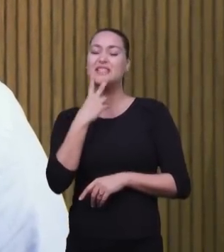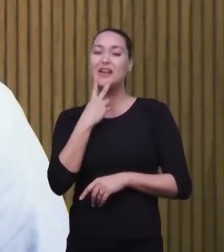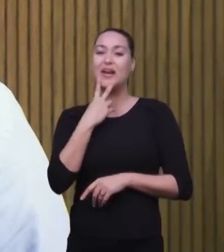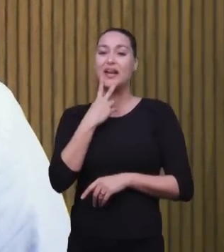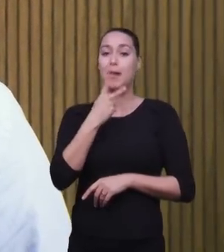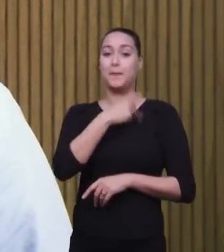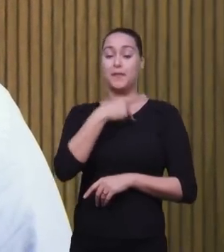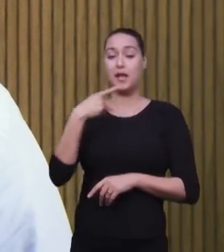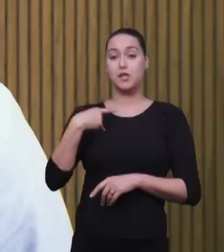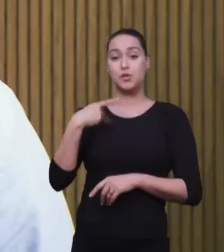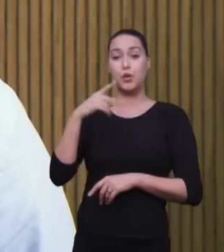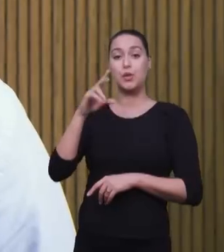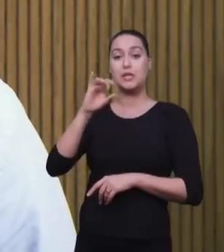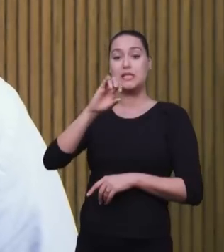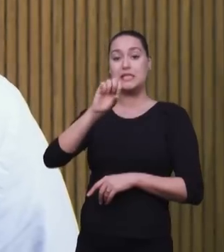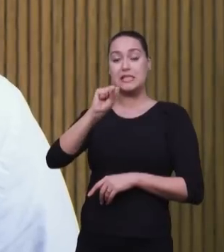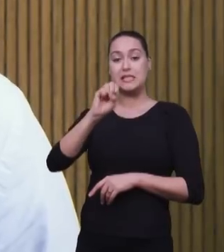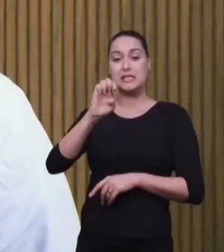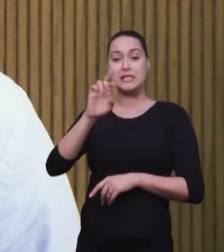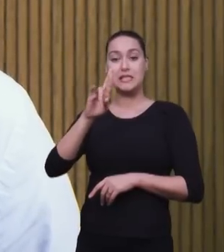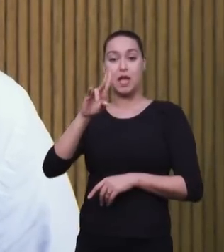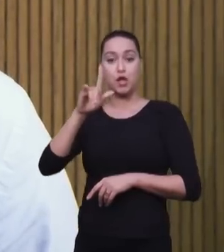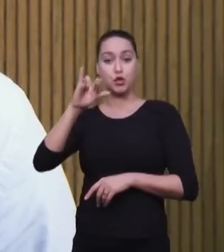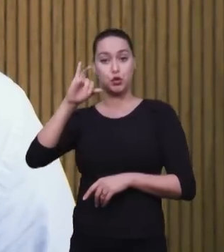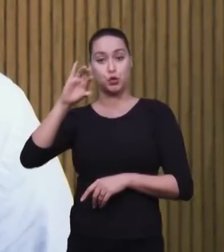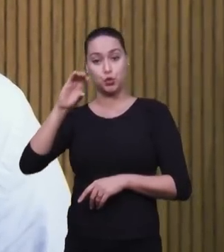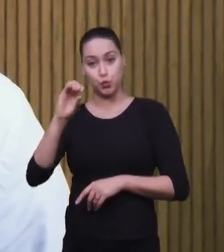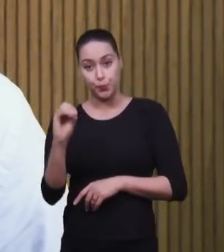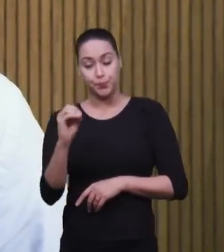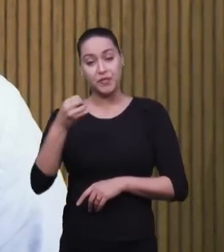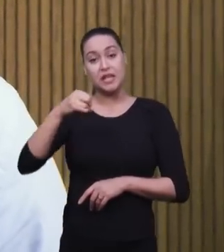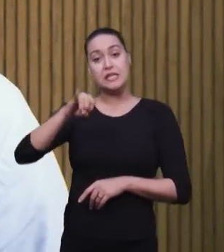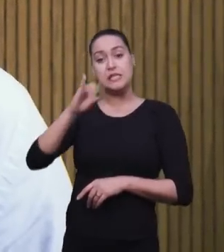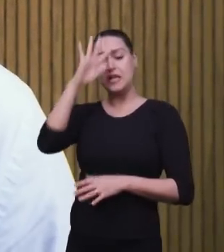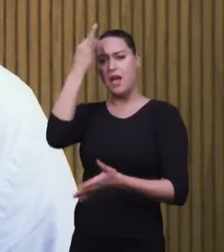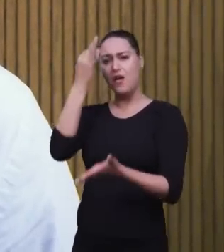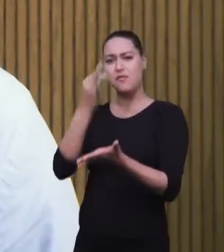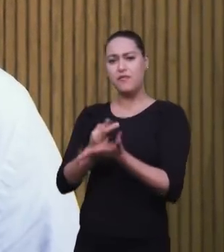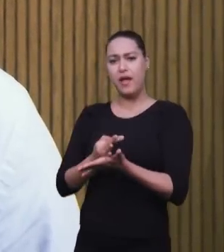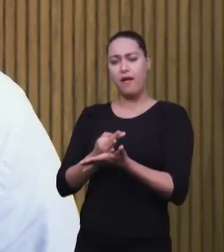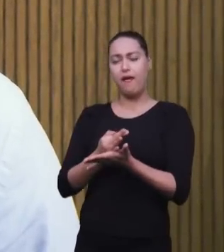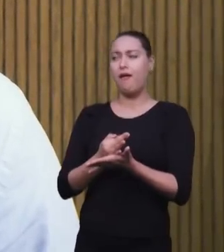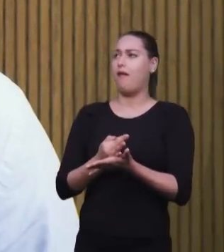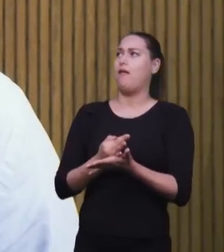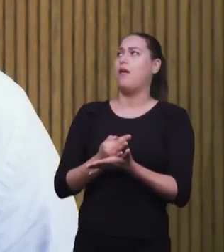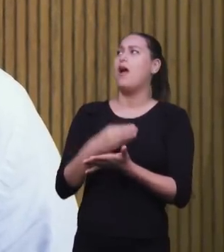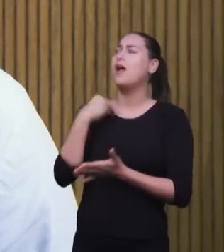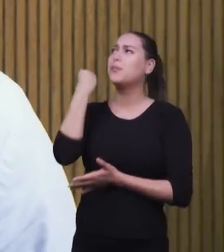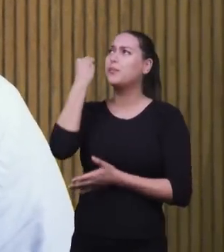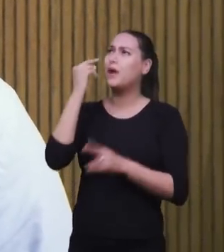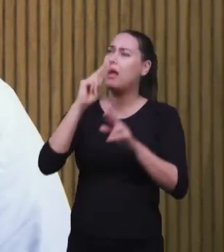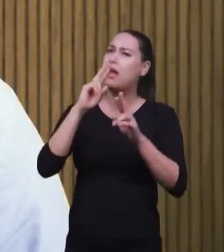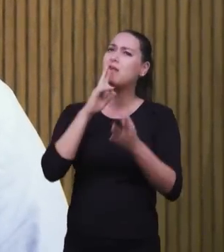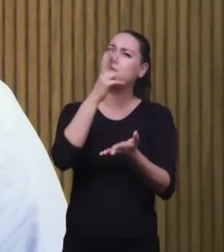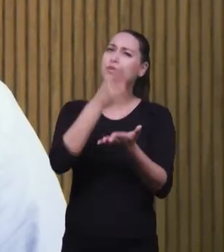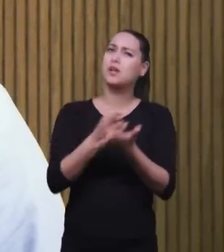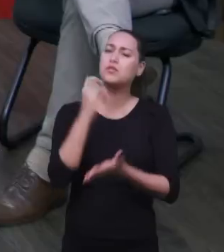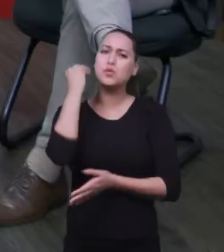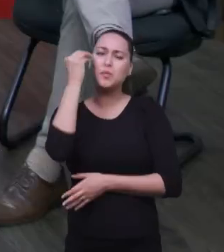de Deus, então quem ainda não teve uma experiência é porque ainda não a recebeu, não tem ainda a fé no